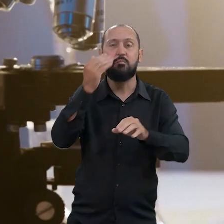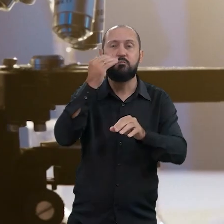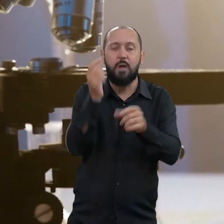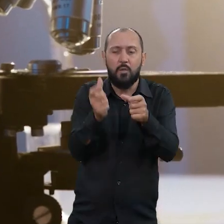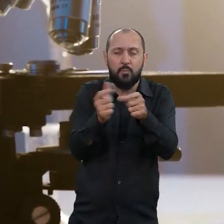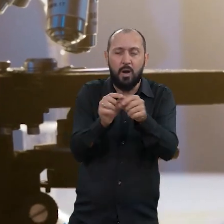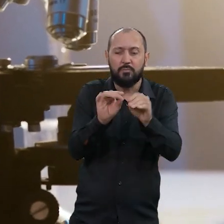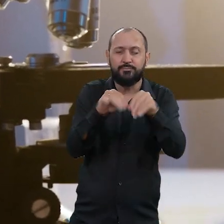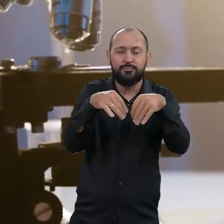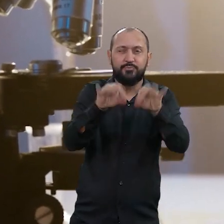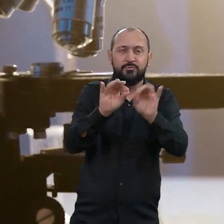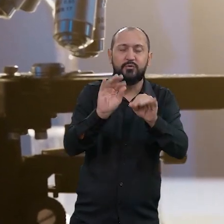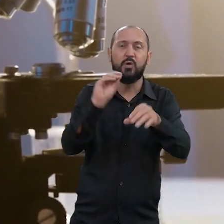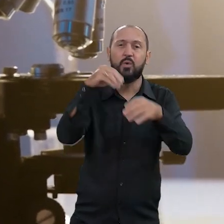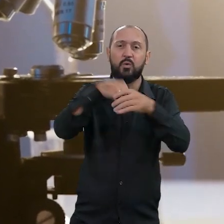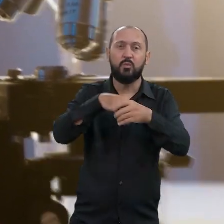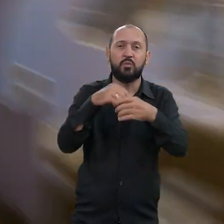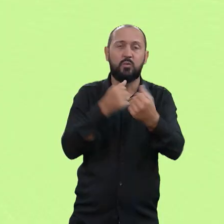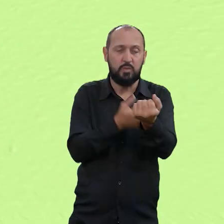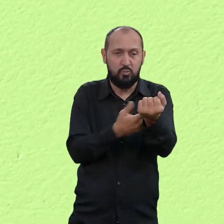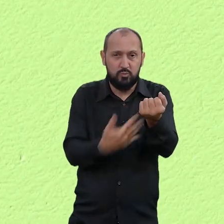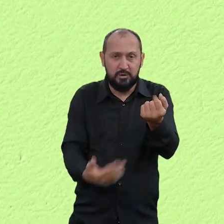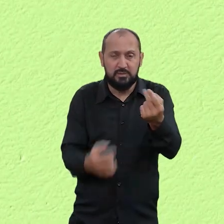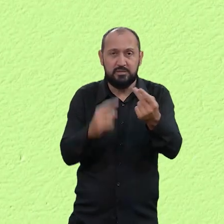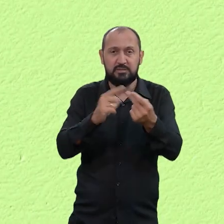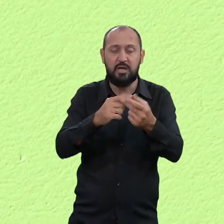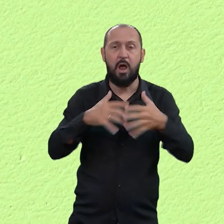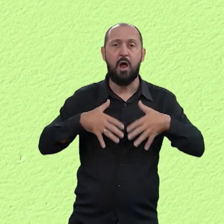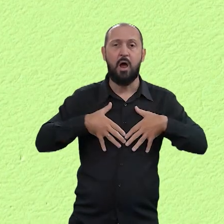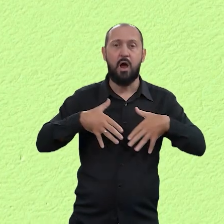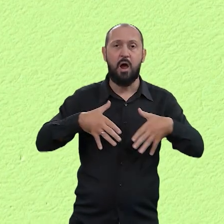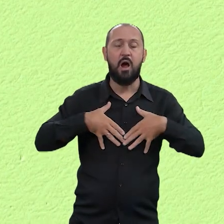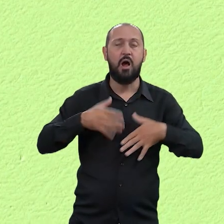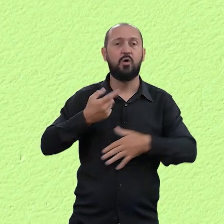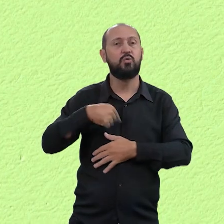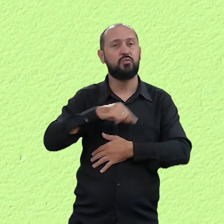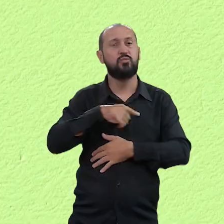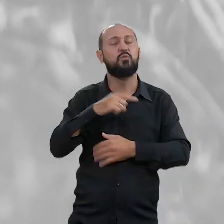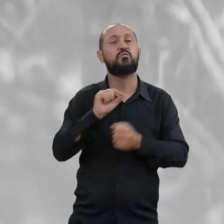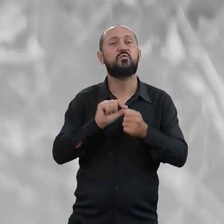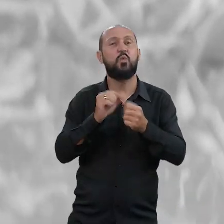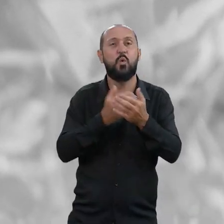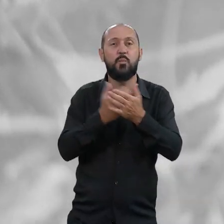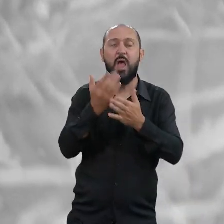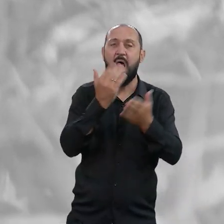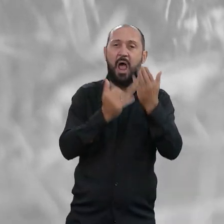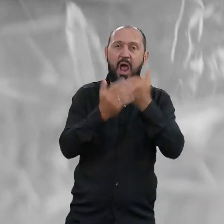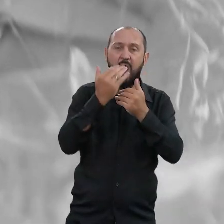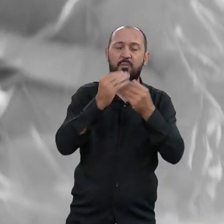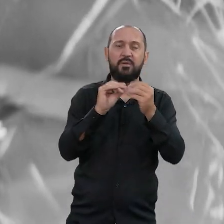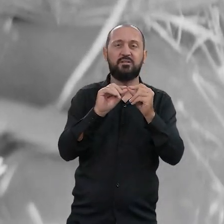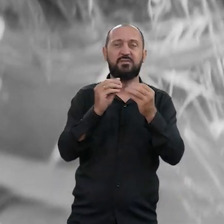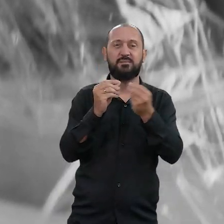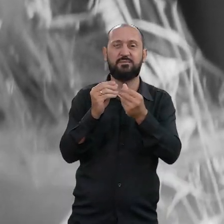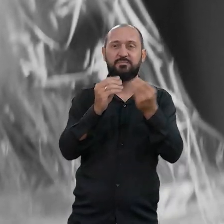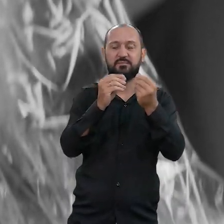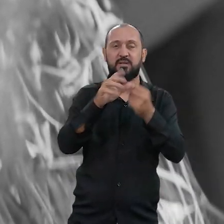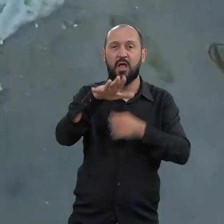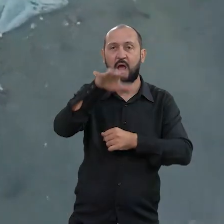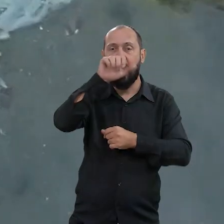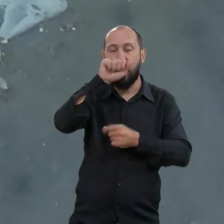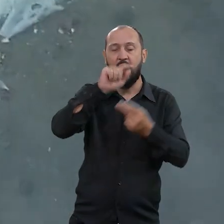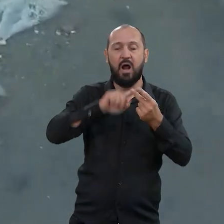que microplásticos já foram encontrados no sangue e nos pulmões humanos, provenientes de alimentos